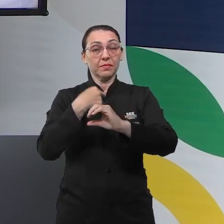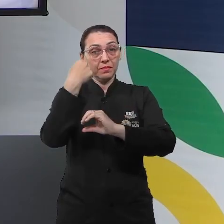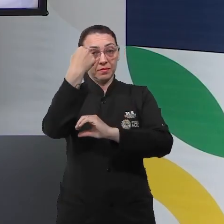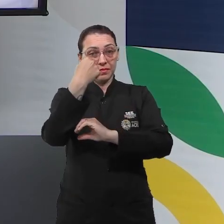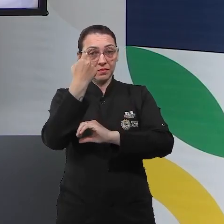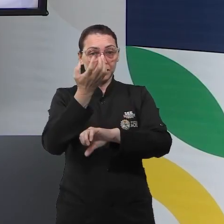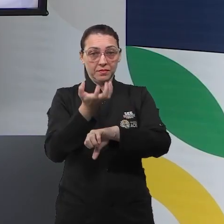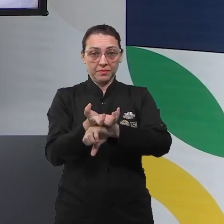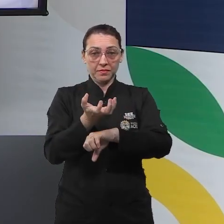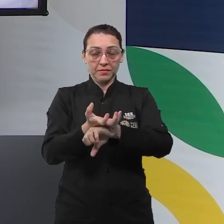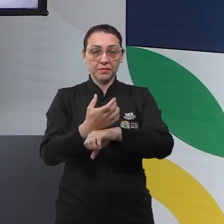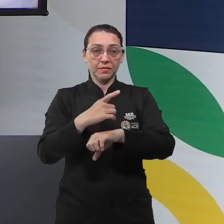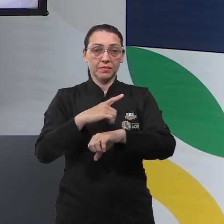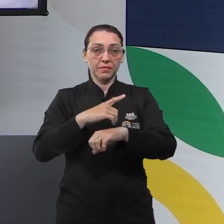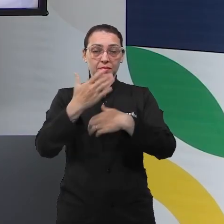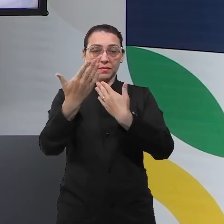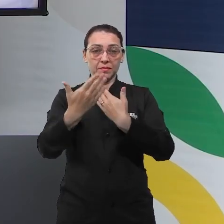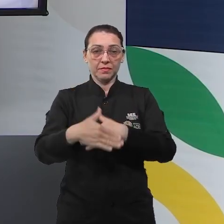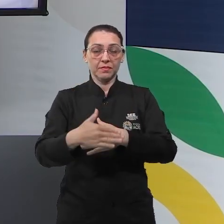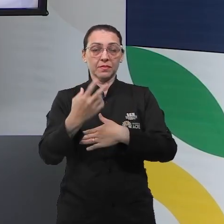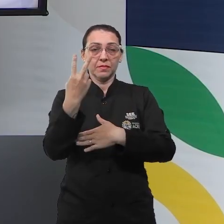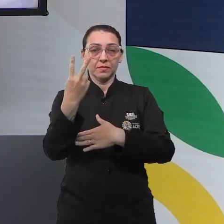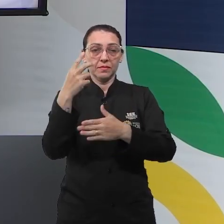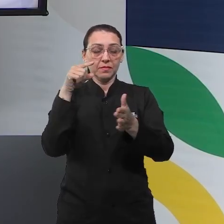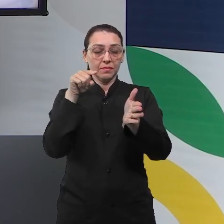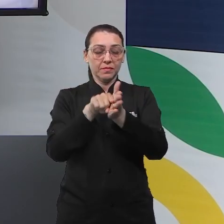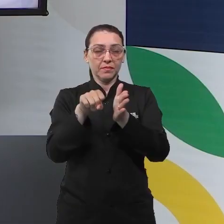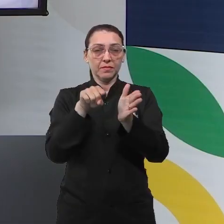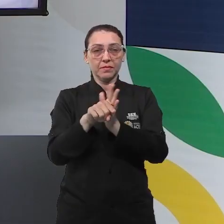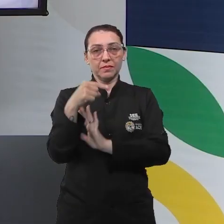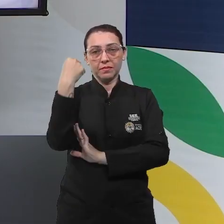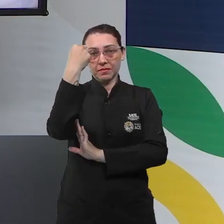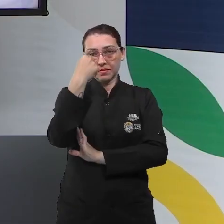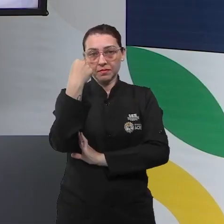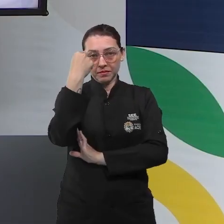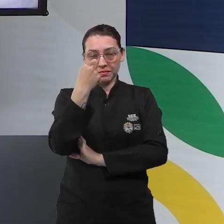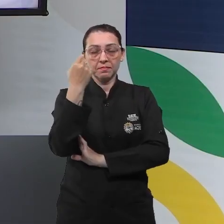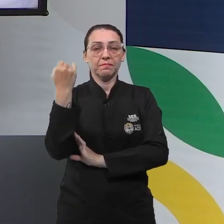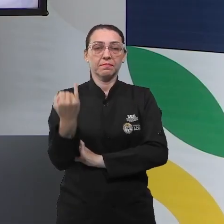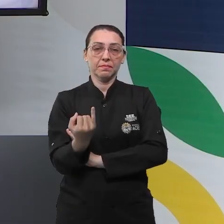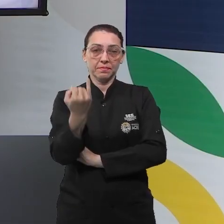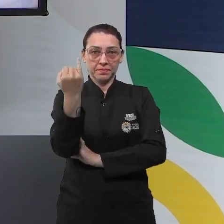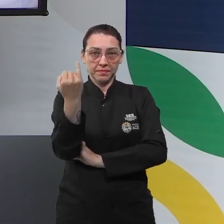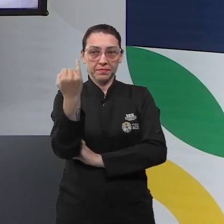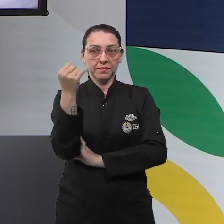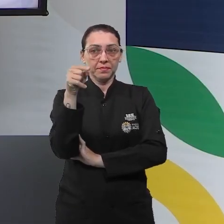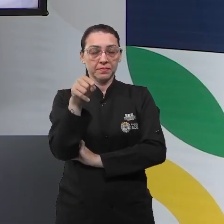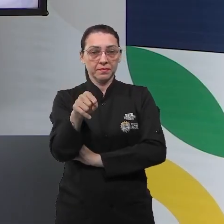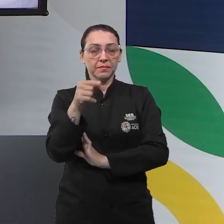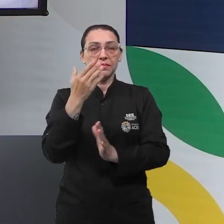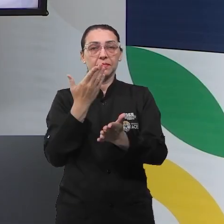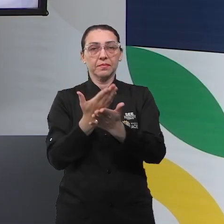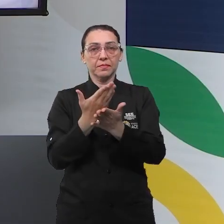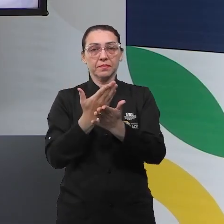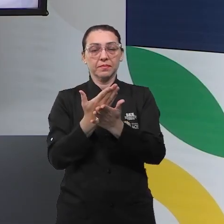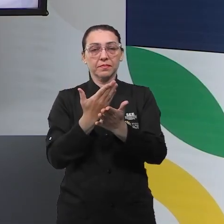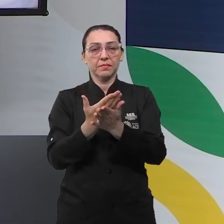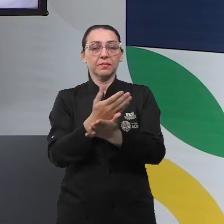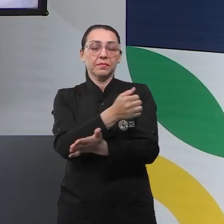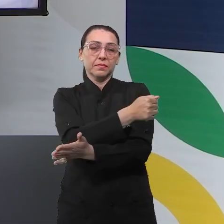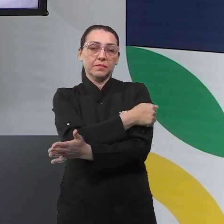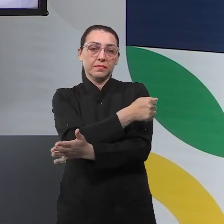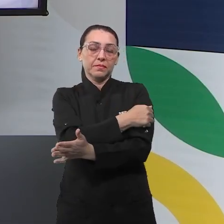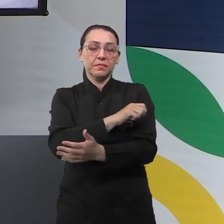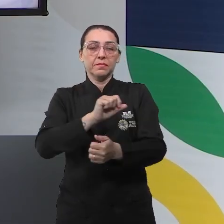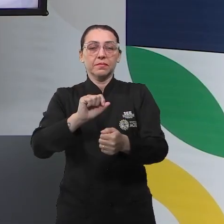espanhola. Temos aí na prova do Enseja duas questões de língua espanhola, muito importante para você, estudante, que vai fazer